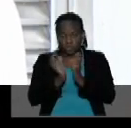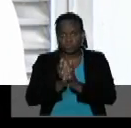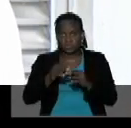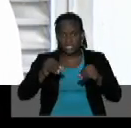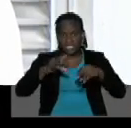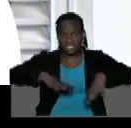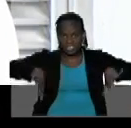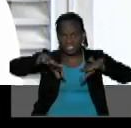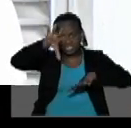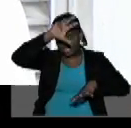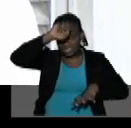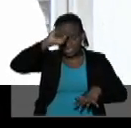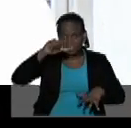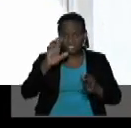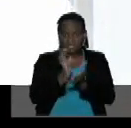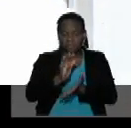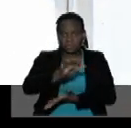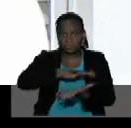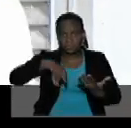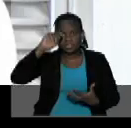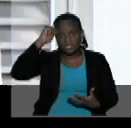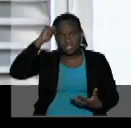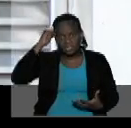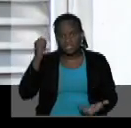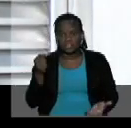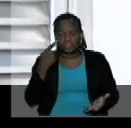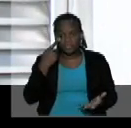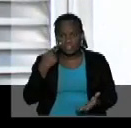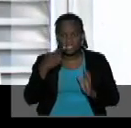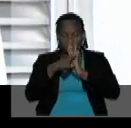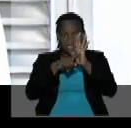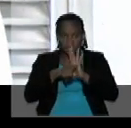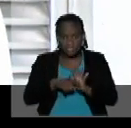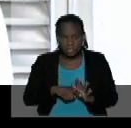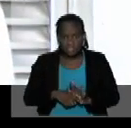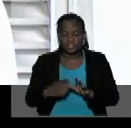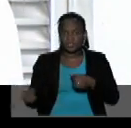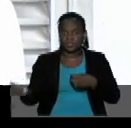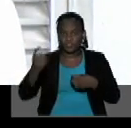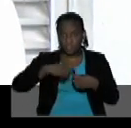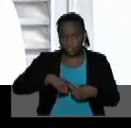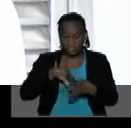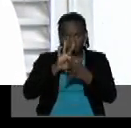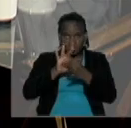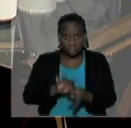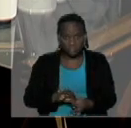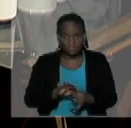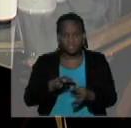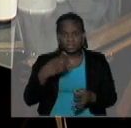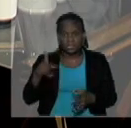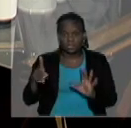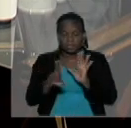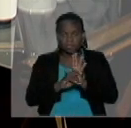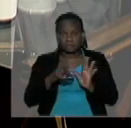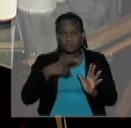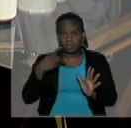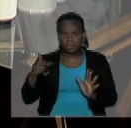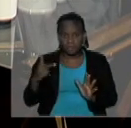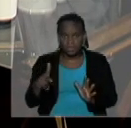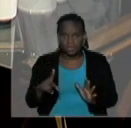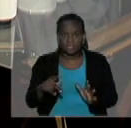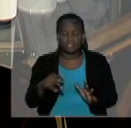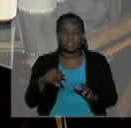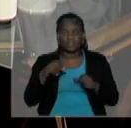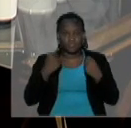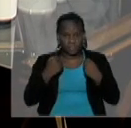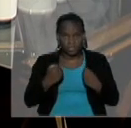povo de terreiro, do movimento negro repensando, revendo, retomando essa relação identitária mais forte,